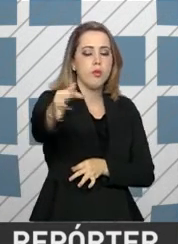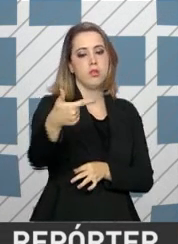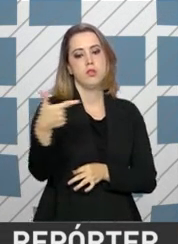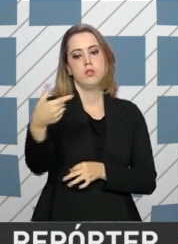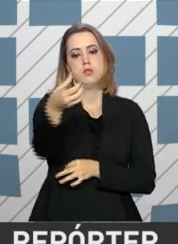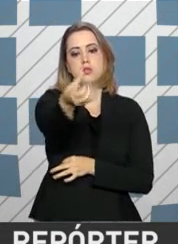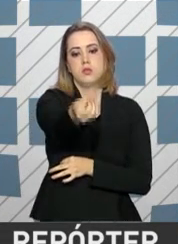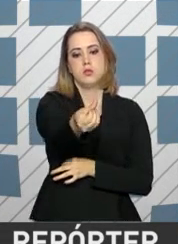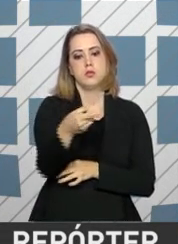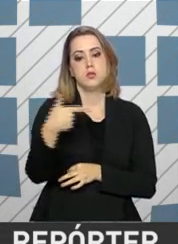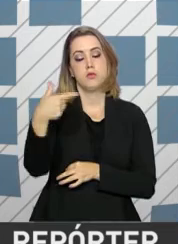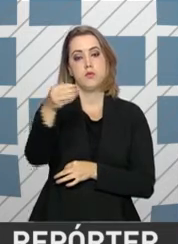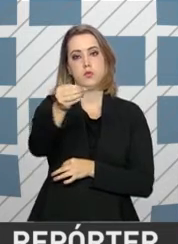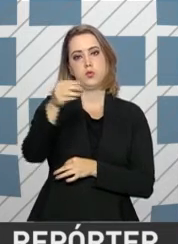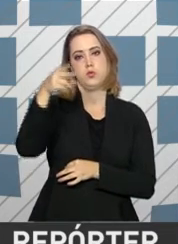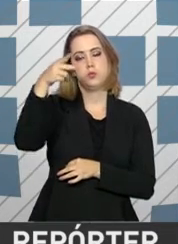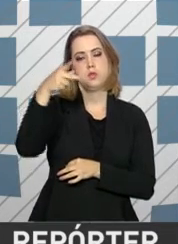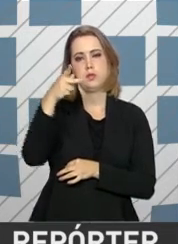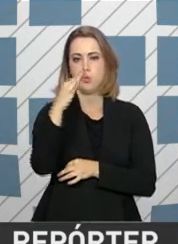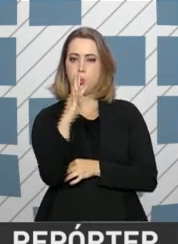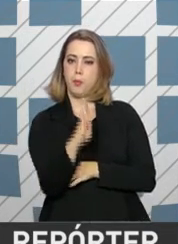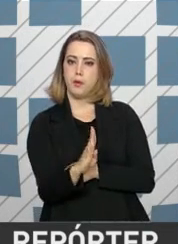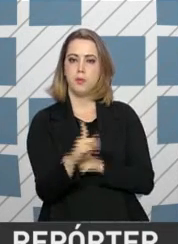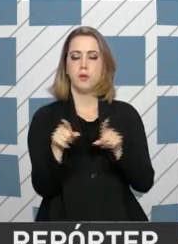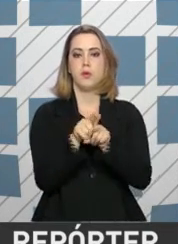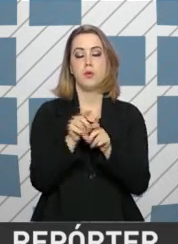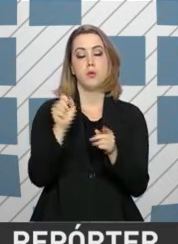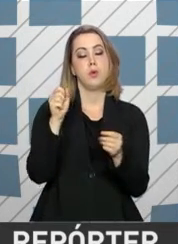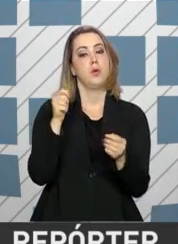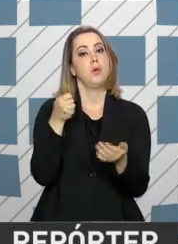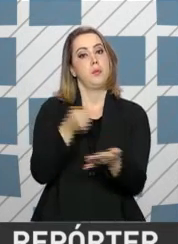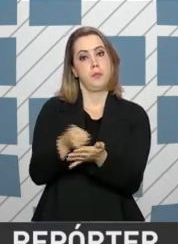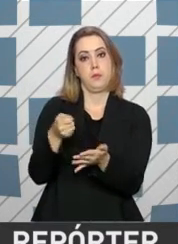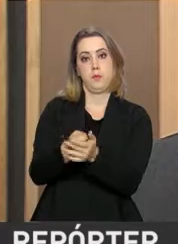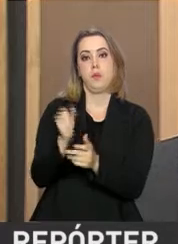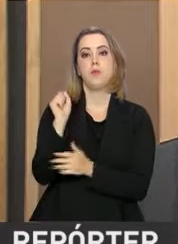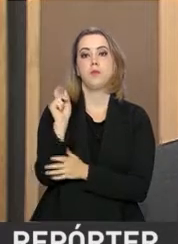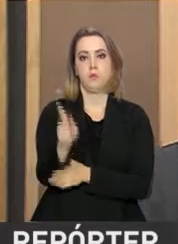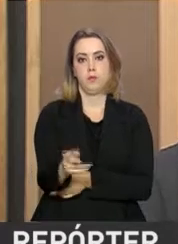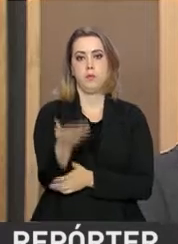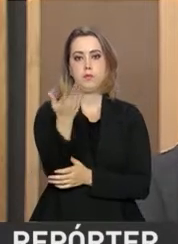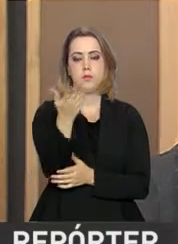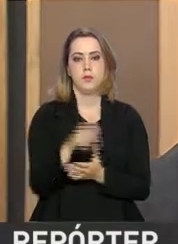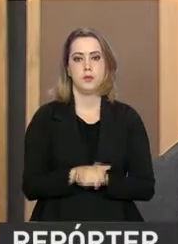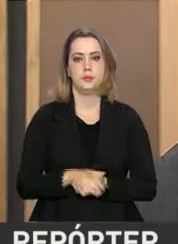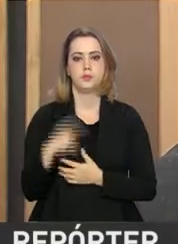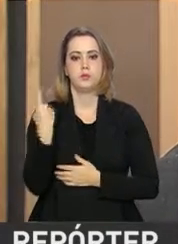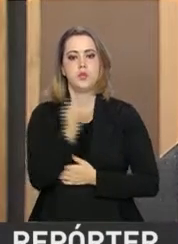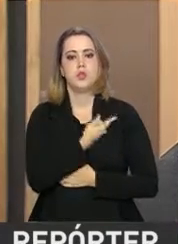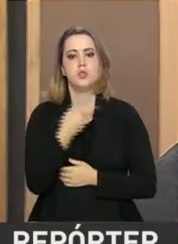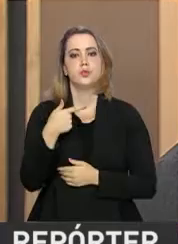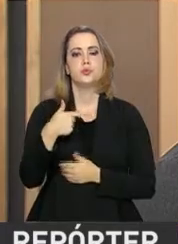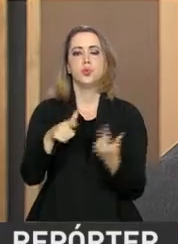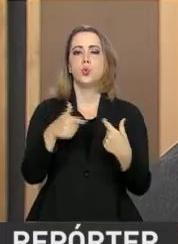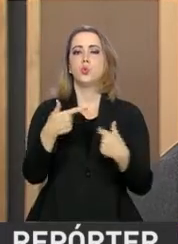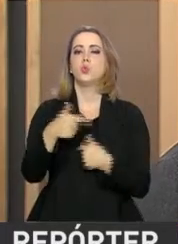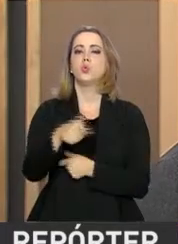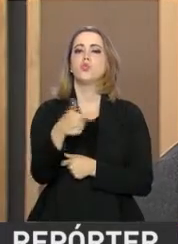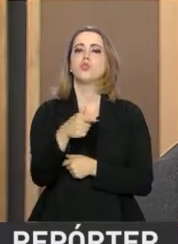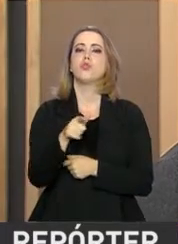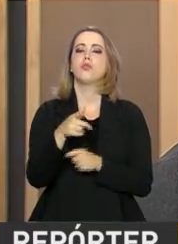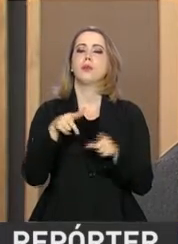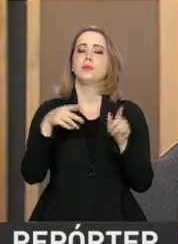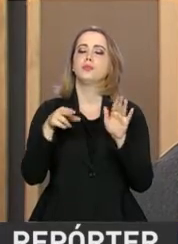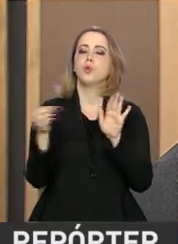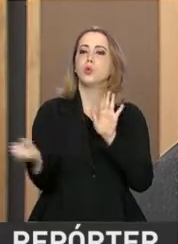estimativa é que o país gaste 20 por cento do pib com a previdência se a gente não fizer a reforma a gente tem